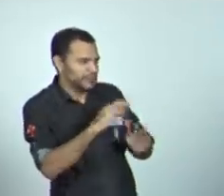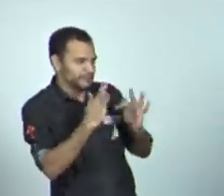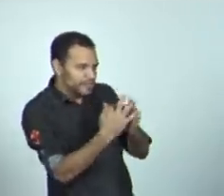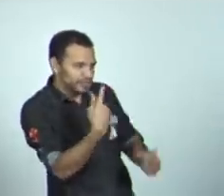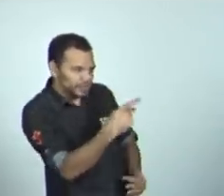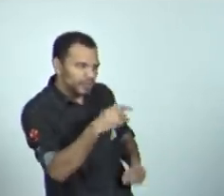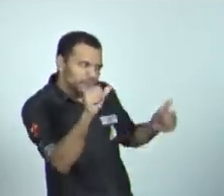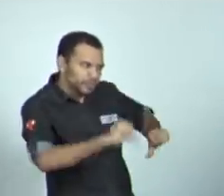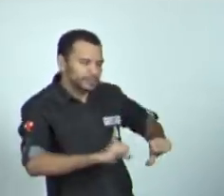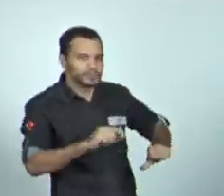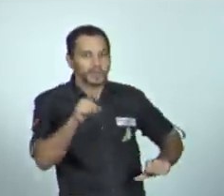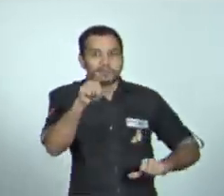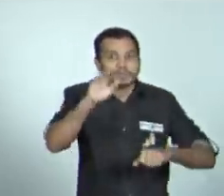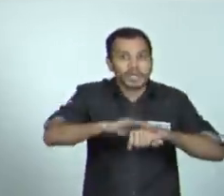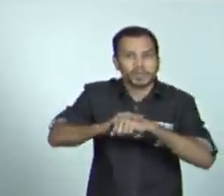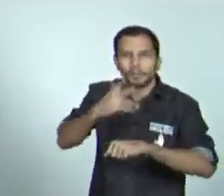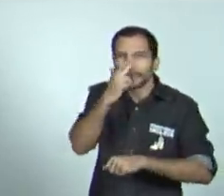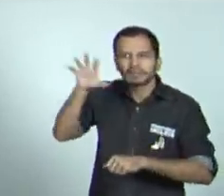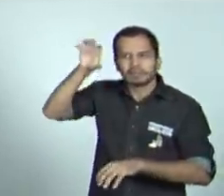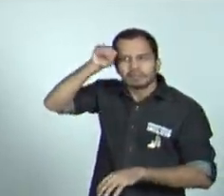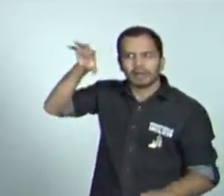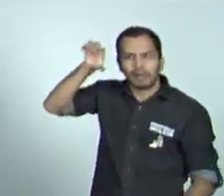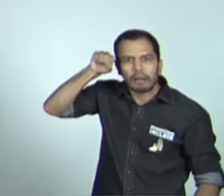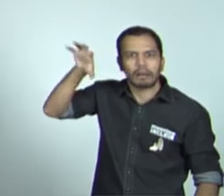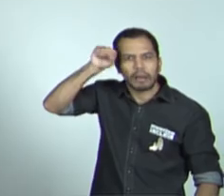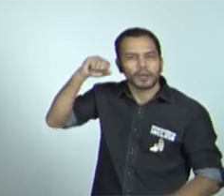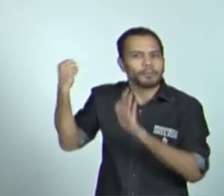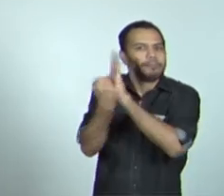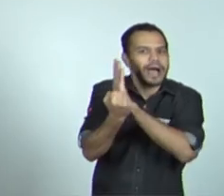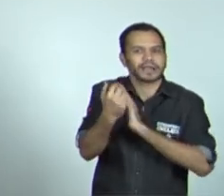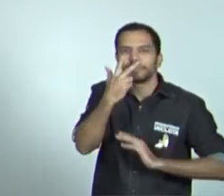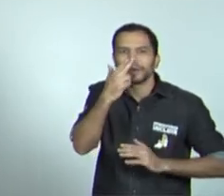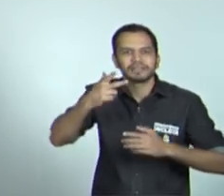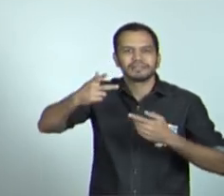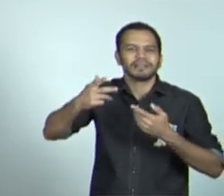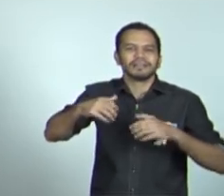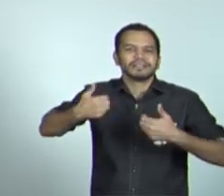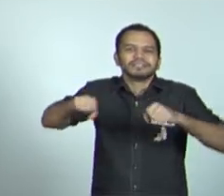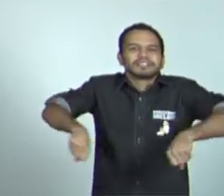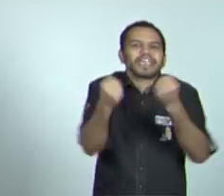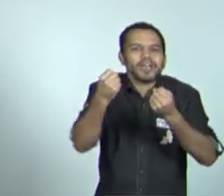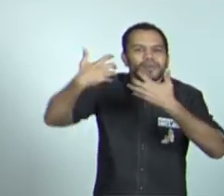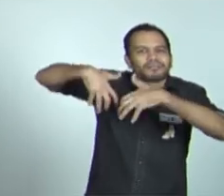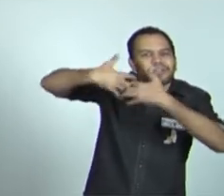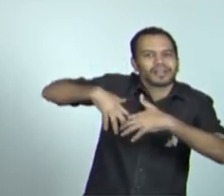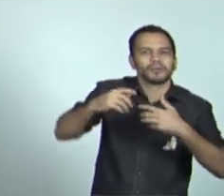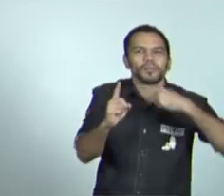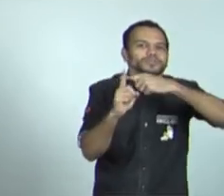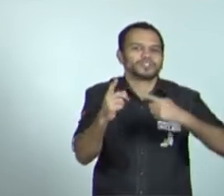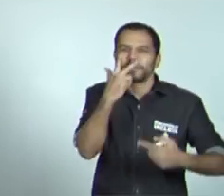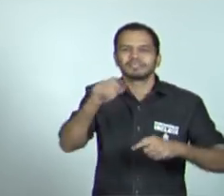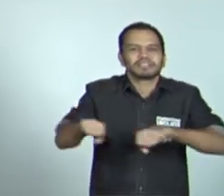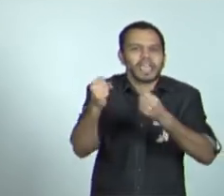e você danifica os arquivos o seu manicete que seriam os arquivos de configuração da sua vitória